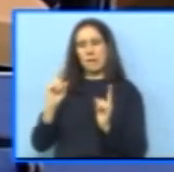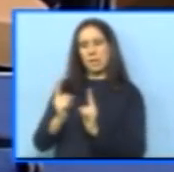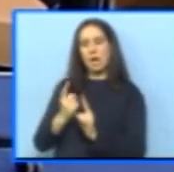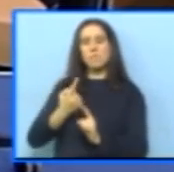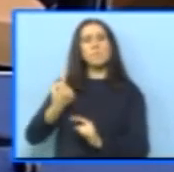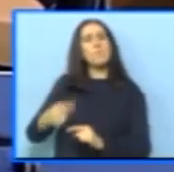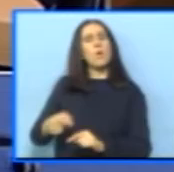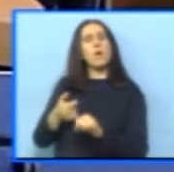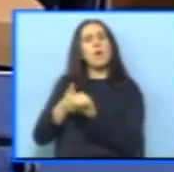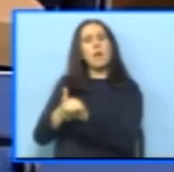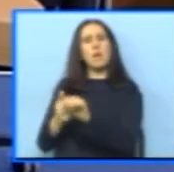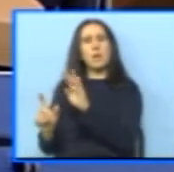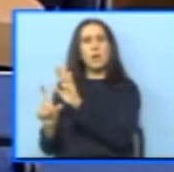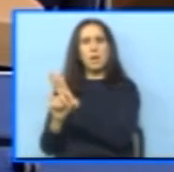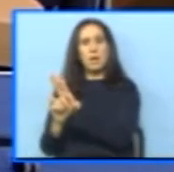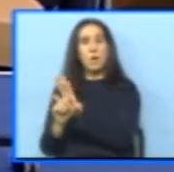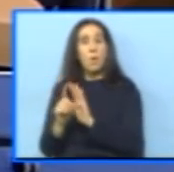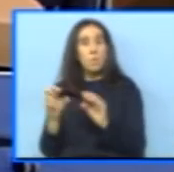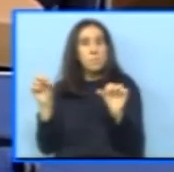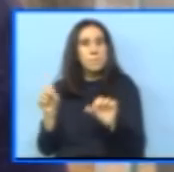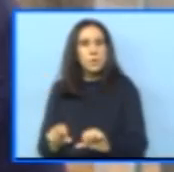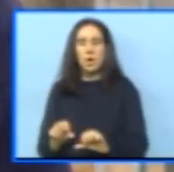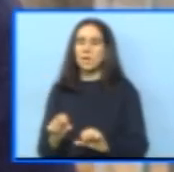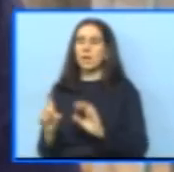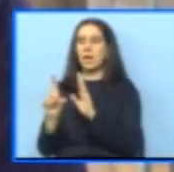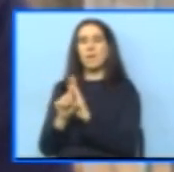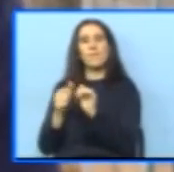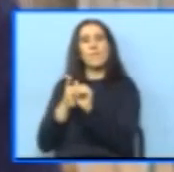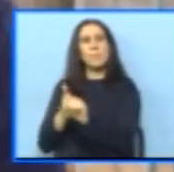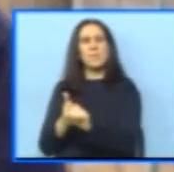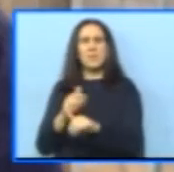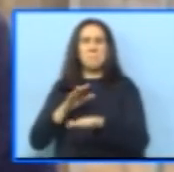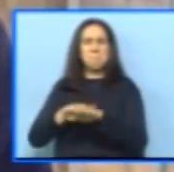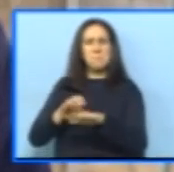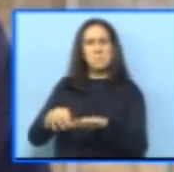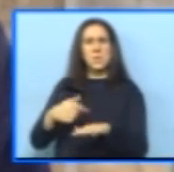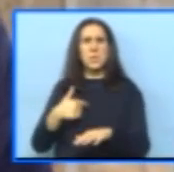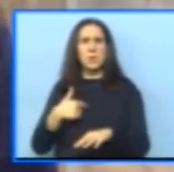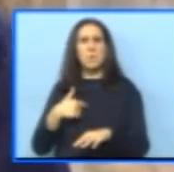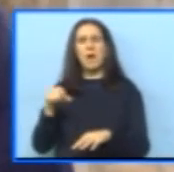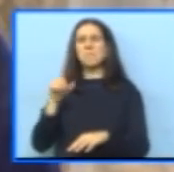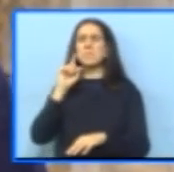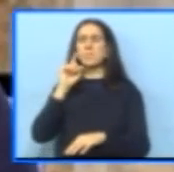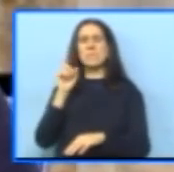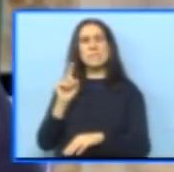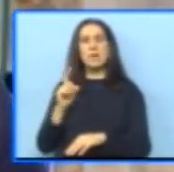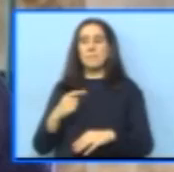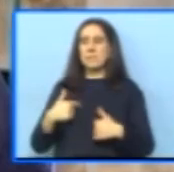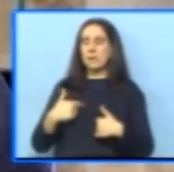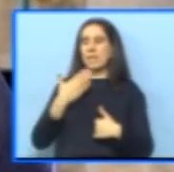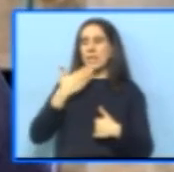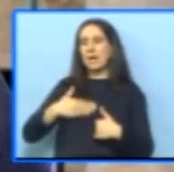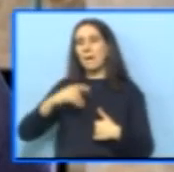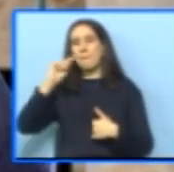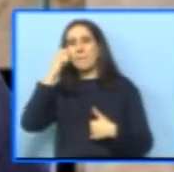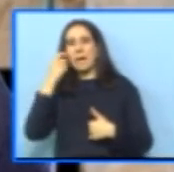lei. Ou até uma coisa ainda pior, que é vou cumprir a lei, não porque eu até acho que ela seja importante, mas tenho medo é das